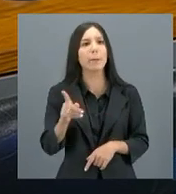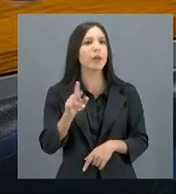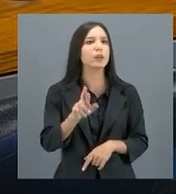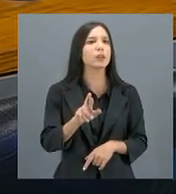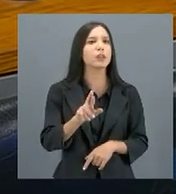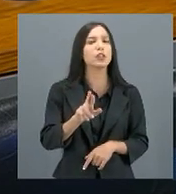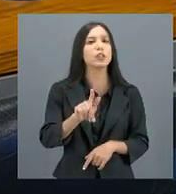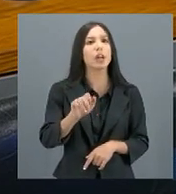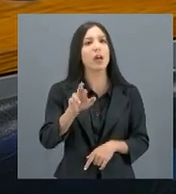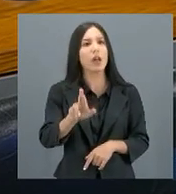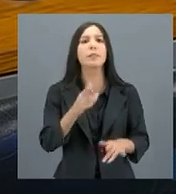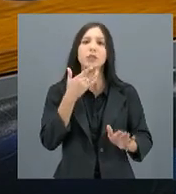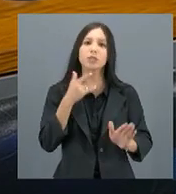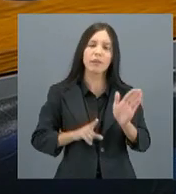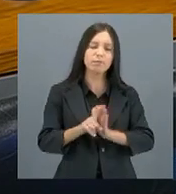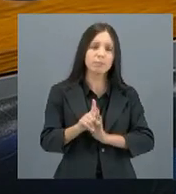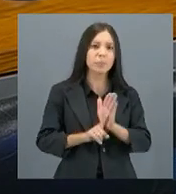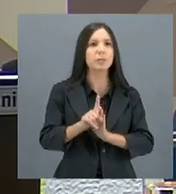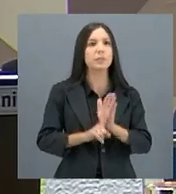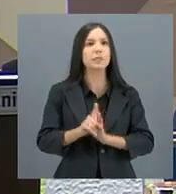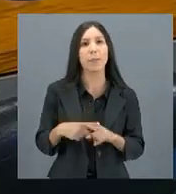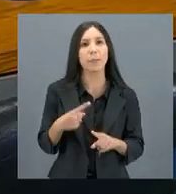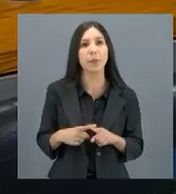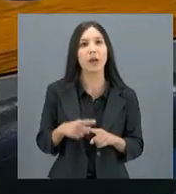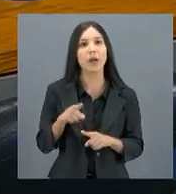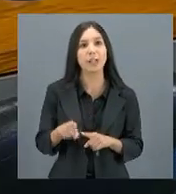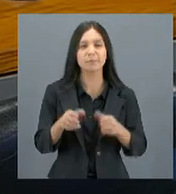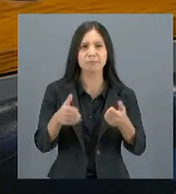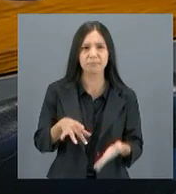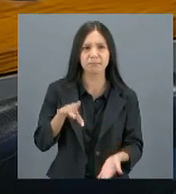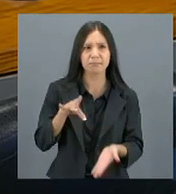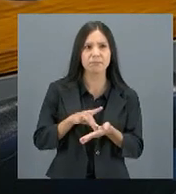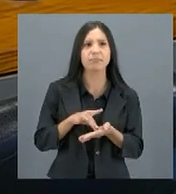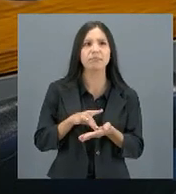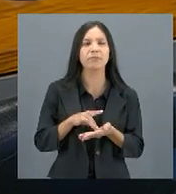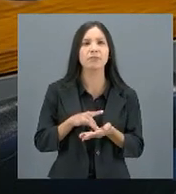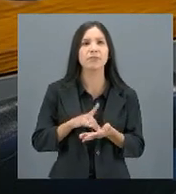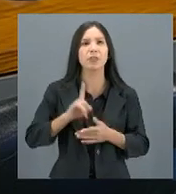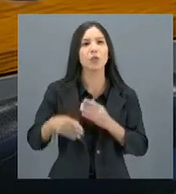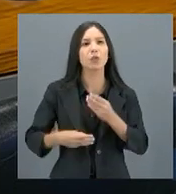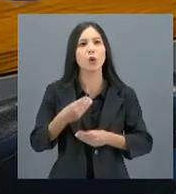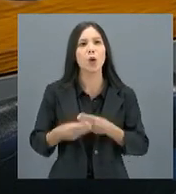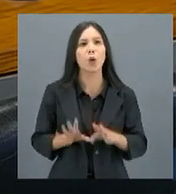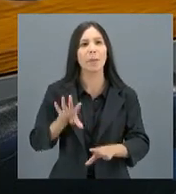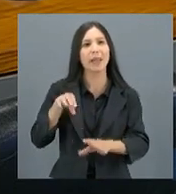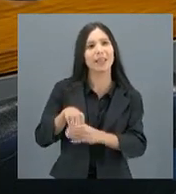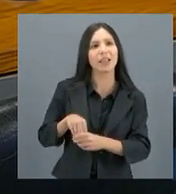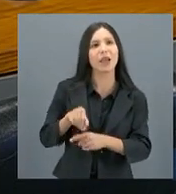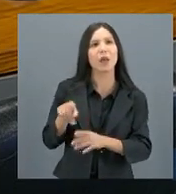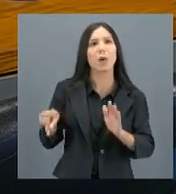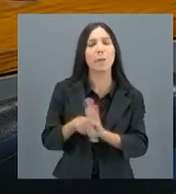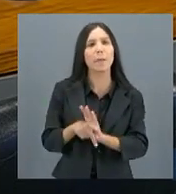denunciei. Para que fosse investigado. É a posição de Vossa Excelência. Então foi de um procedimento interno apenas,